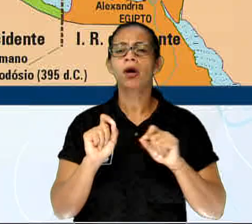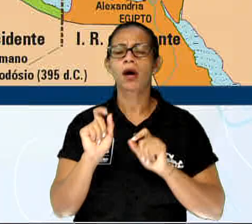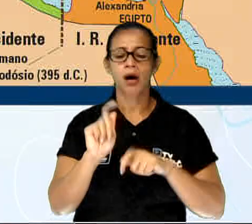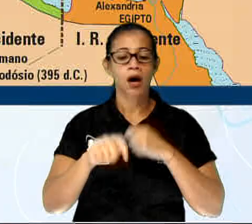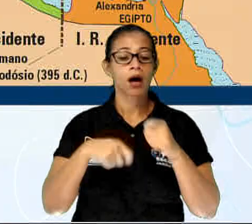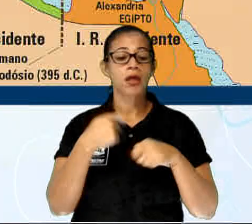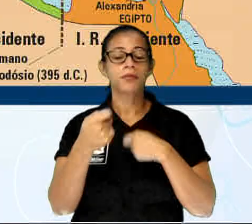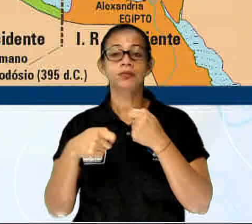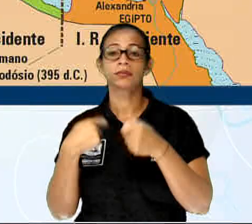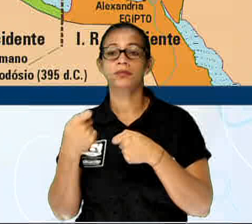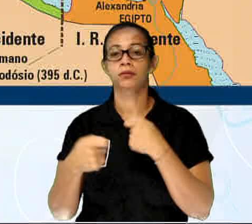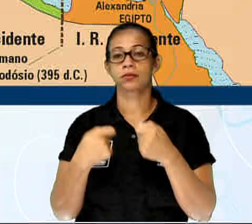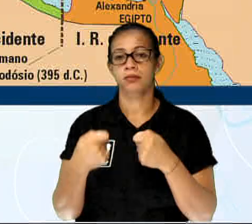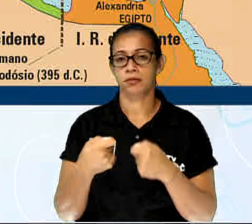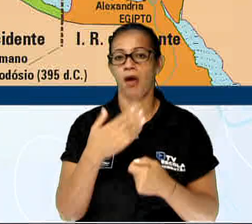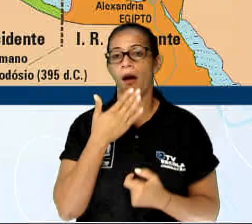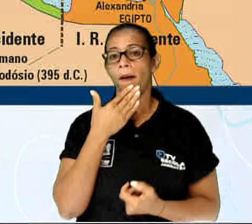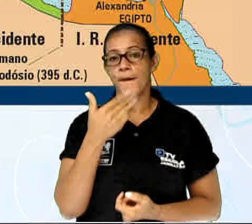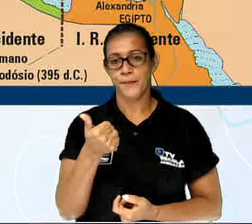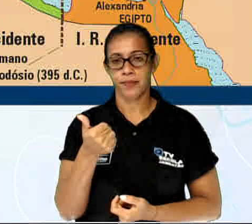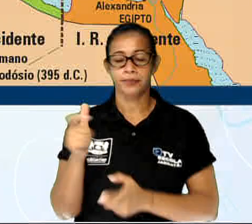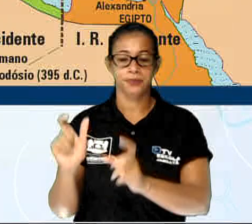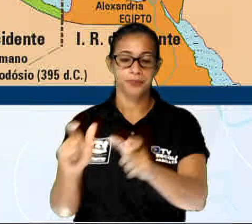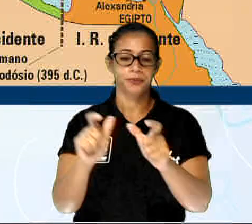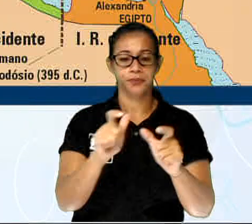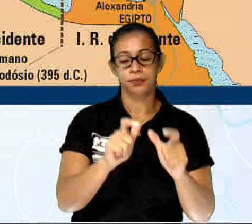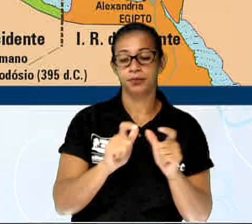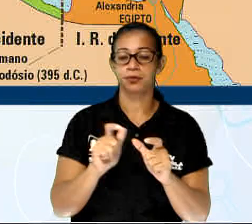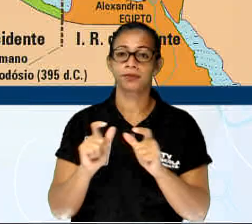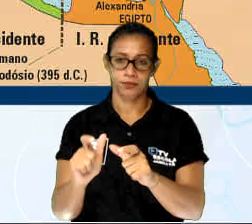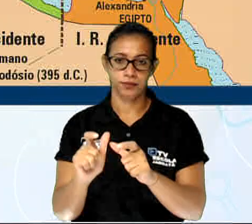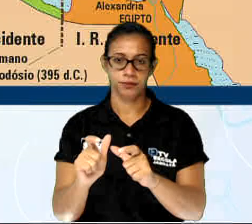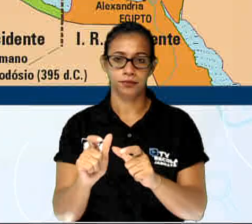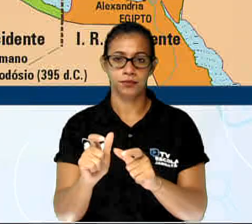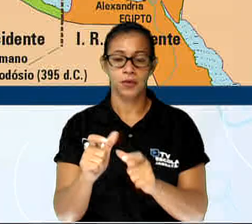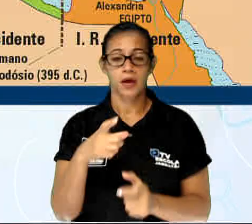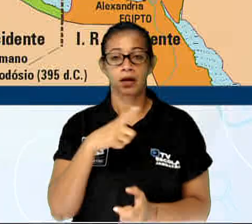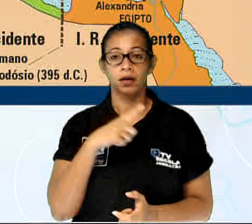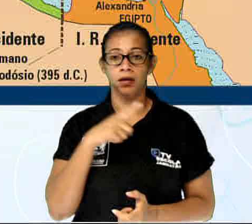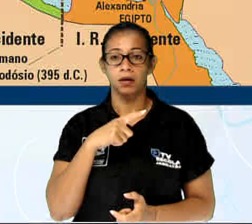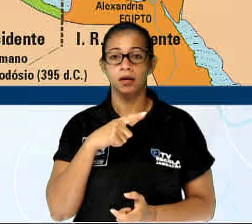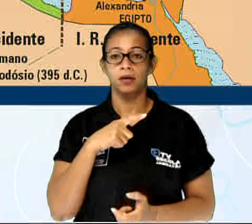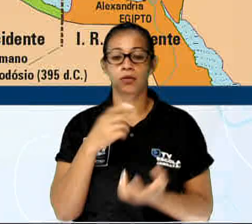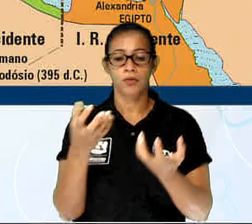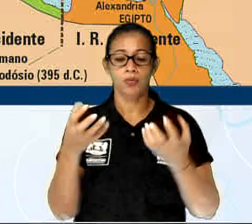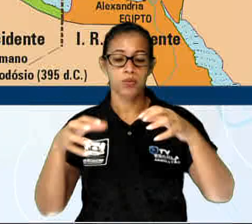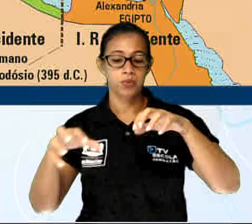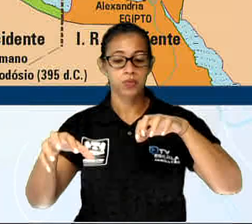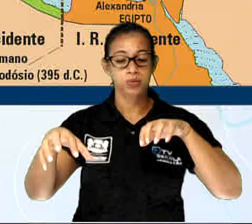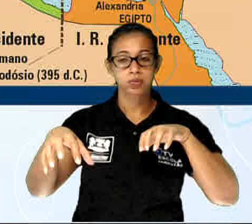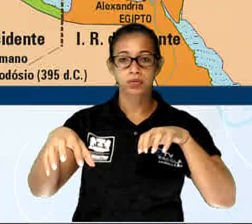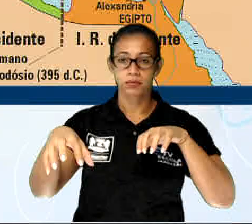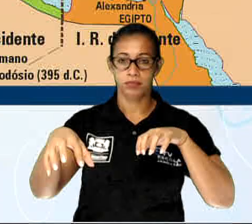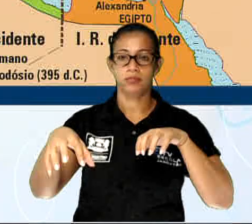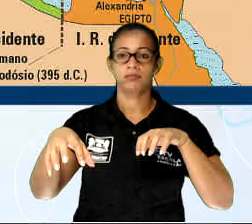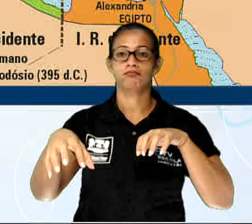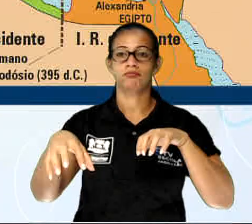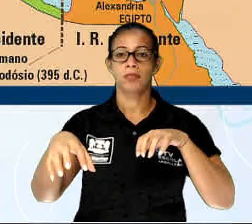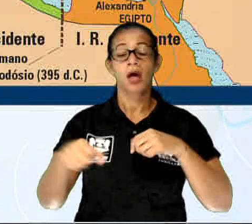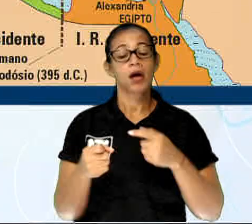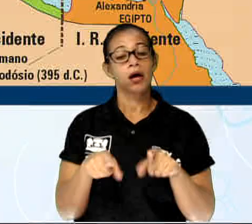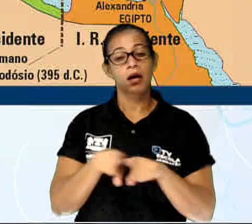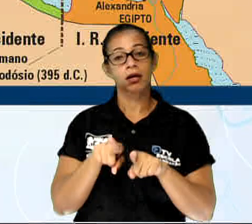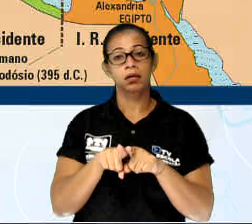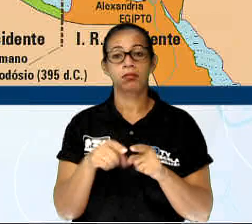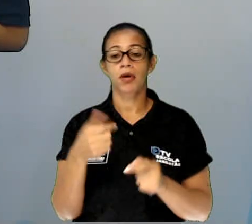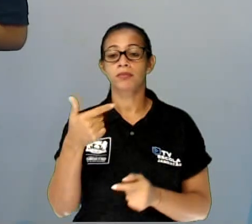desses territórios, que passariam agora a ter duas sedes, né? E dois governos, dois imperadores distintos. Então